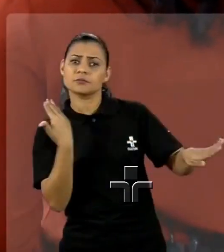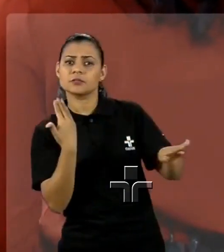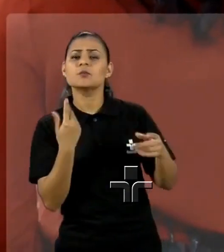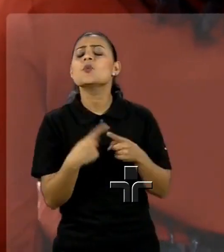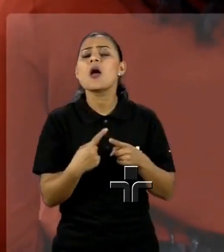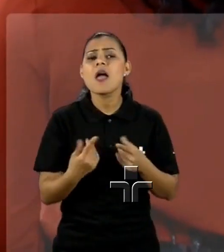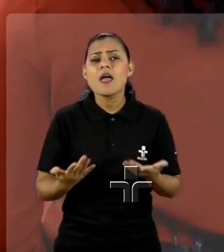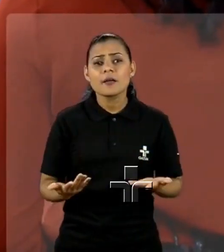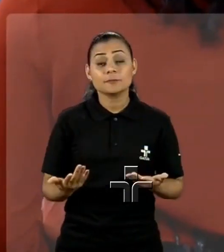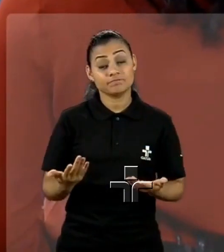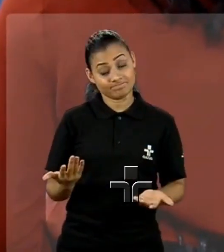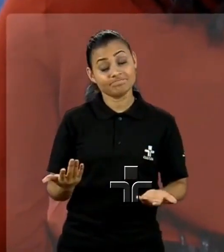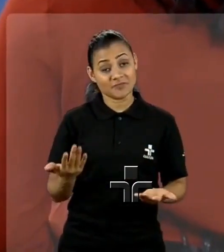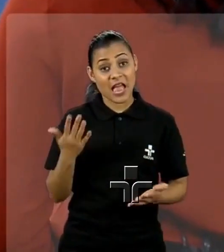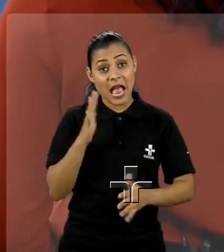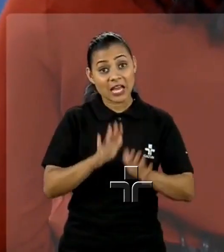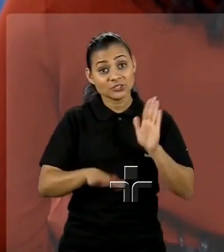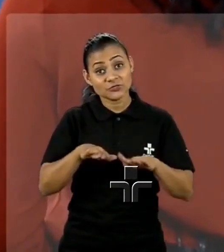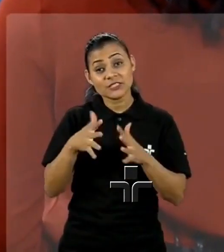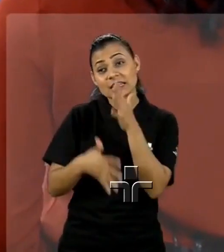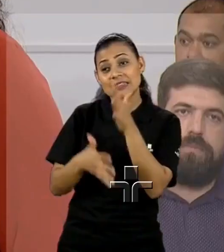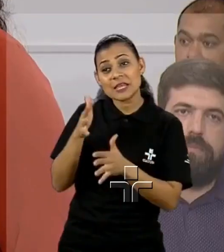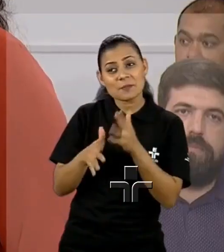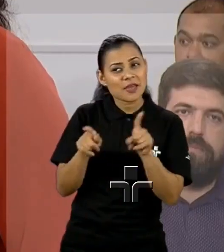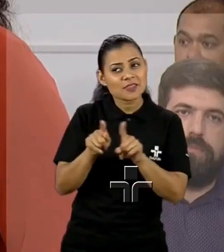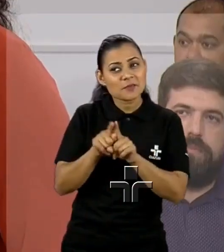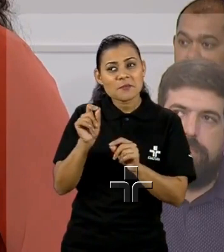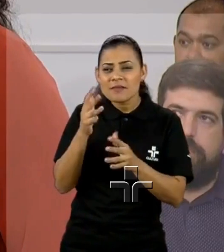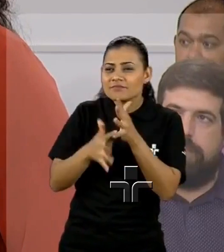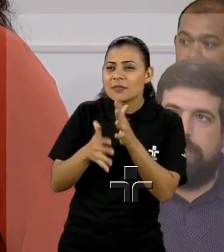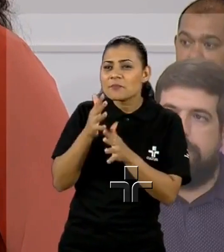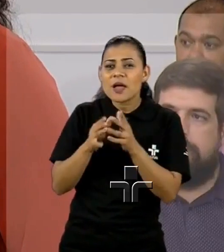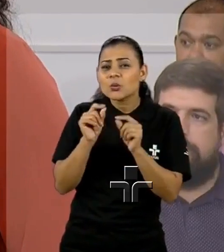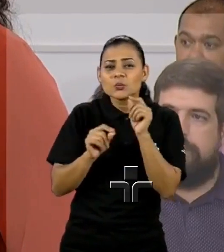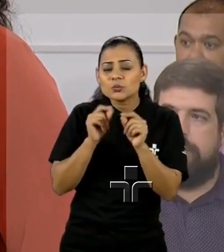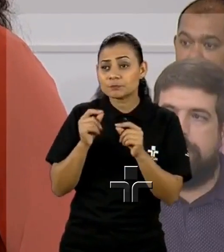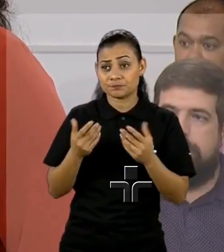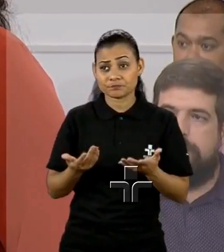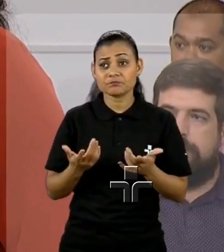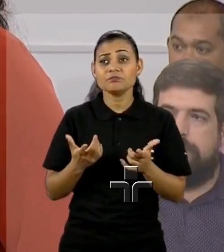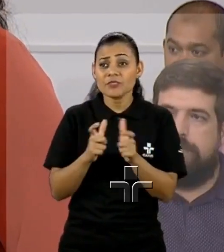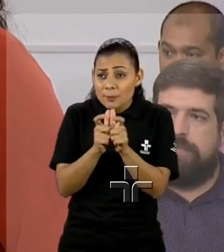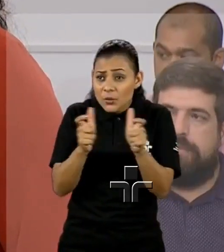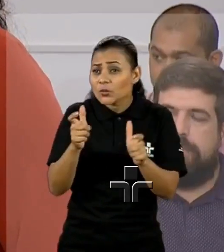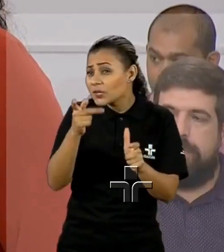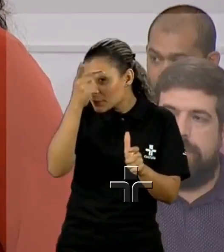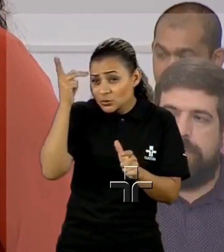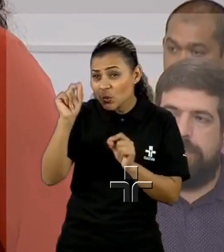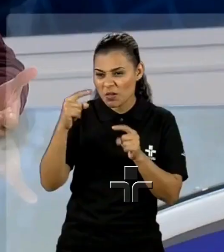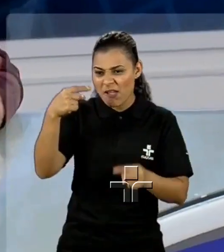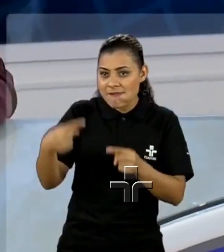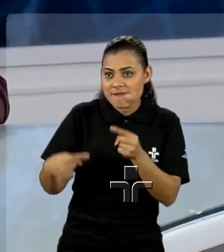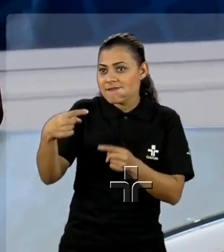Olha, eu acho que uma das coisas que atrapalha essa questão é o fato de que muitas vezes a gente faz um debate sobre a necessidade